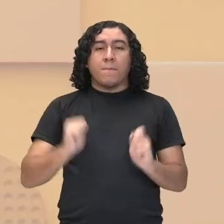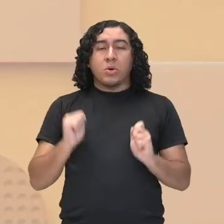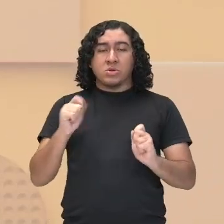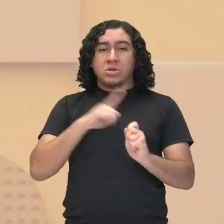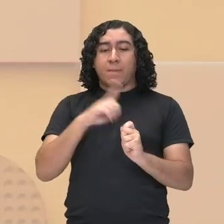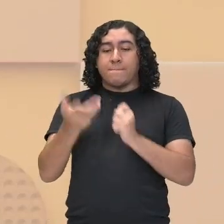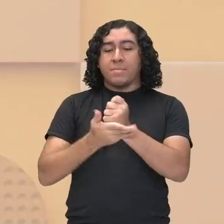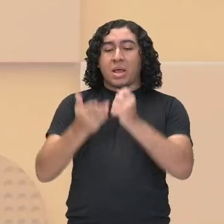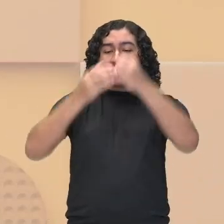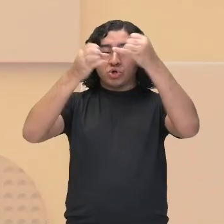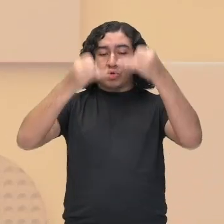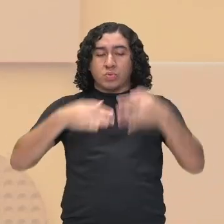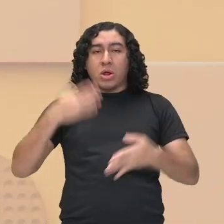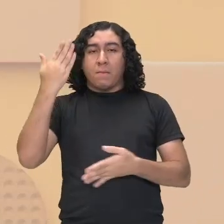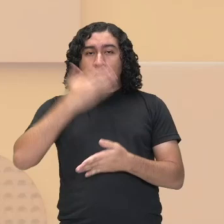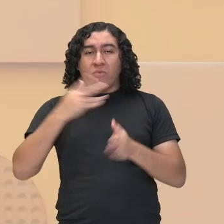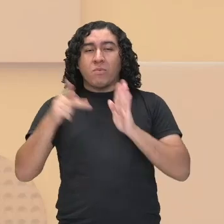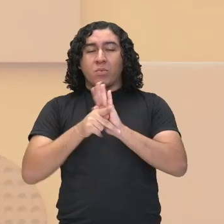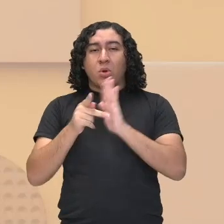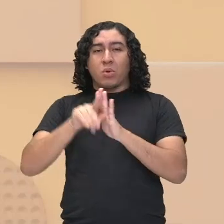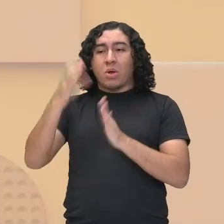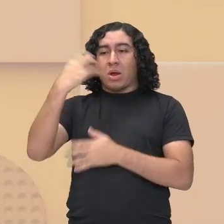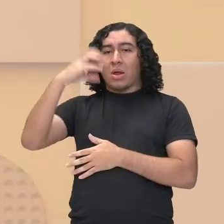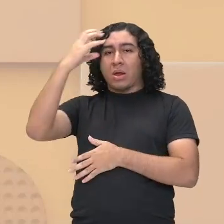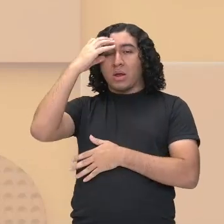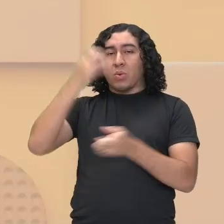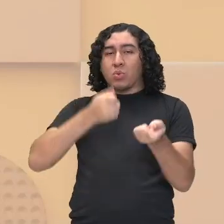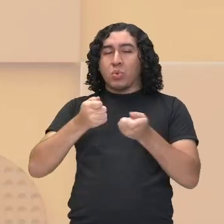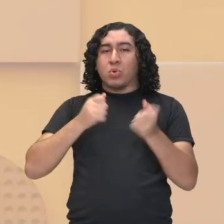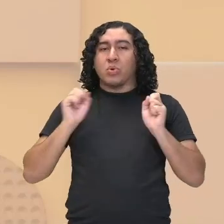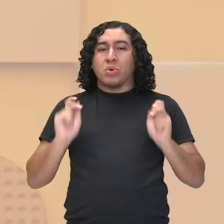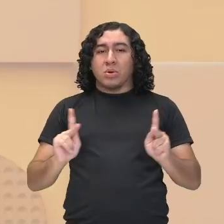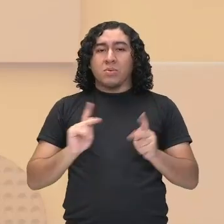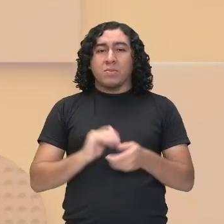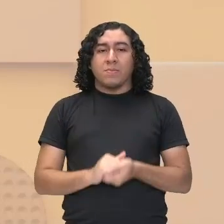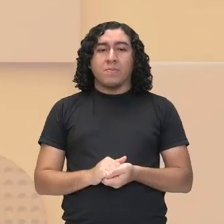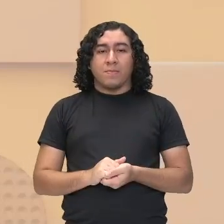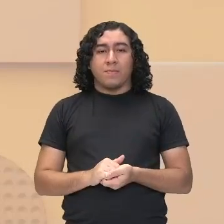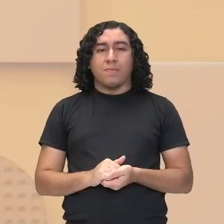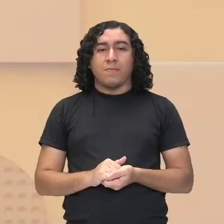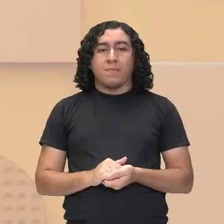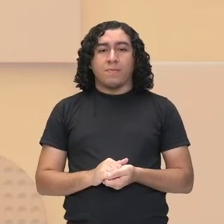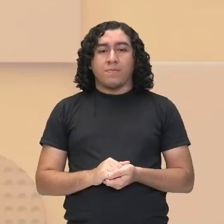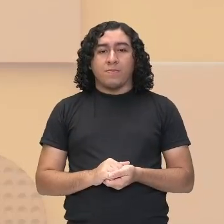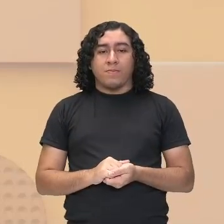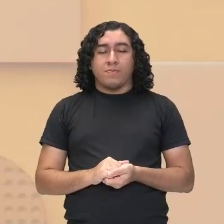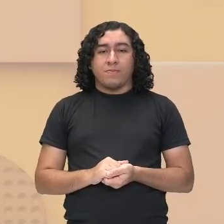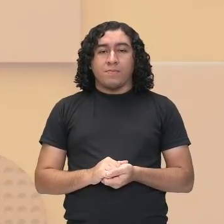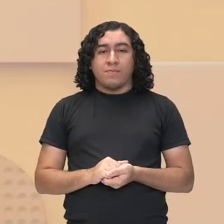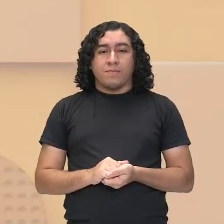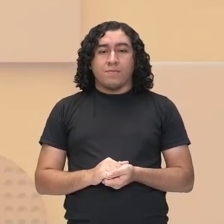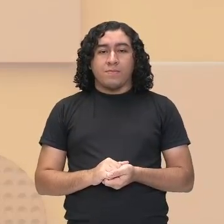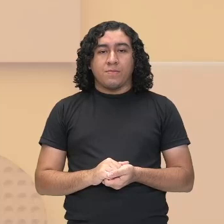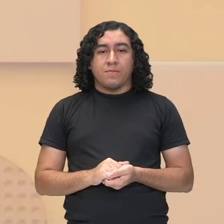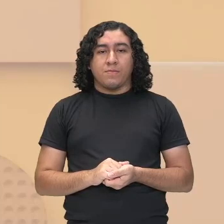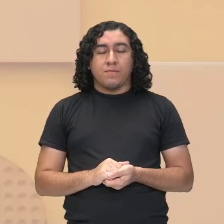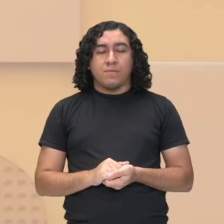ali legitimar o poder desse rei, certo? Então, vamos observar que, se for necessário